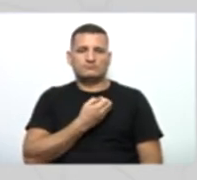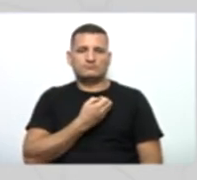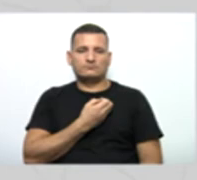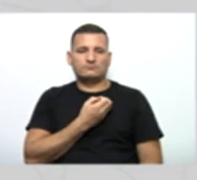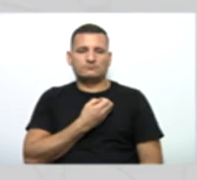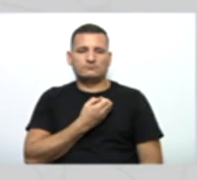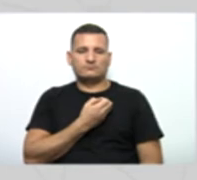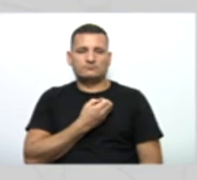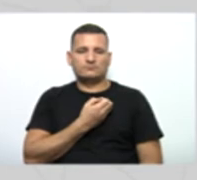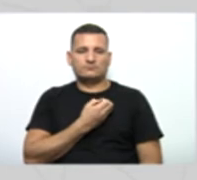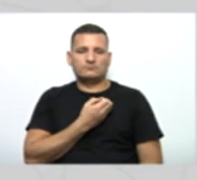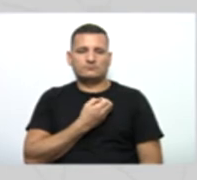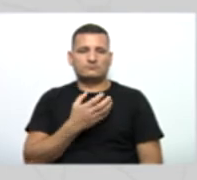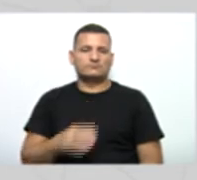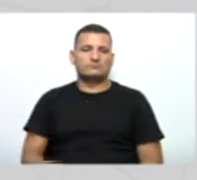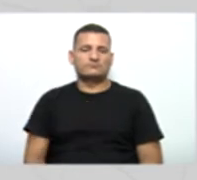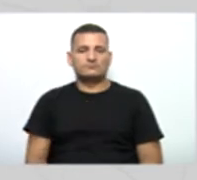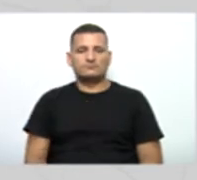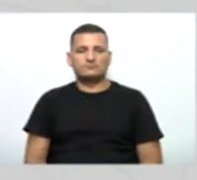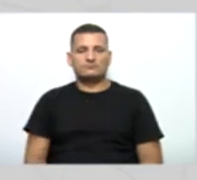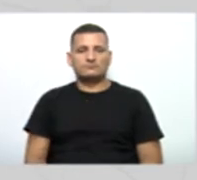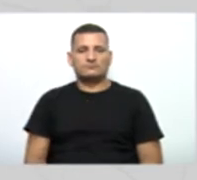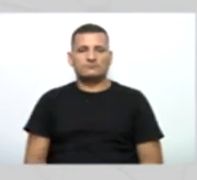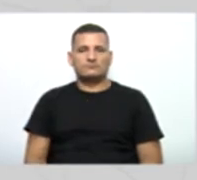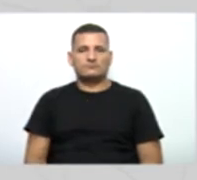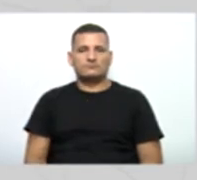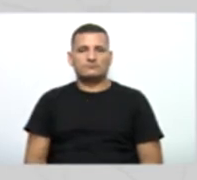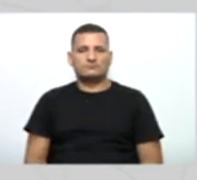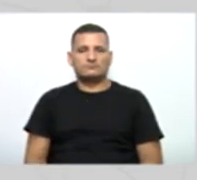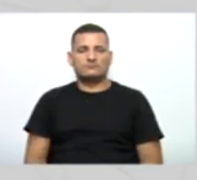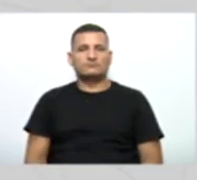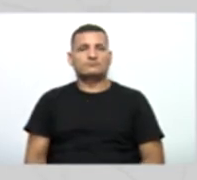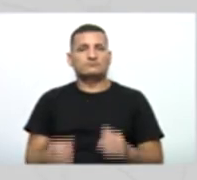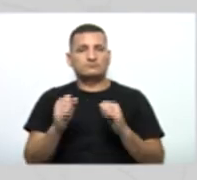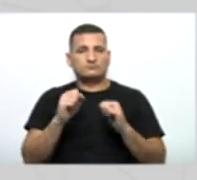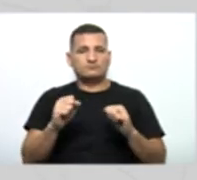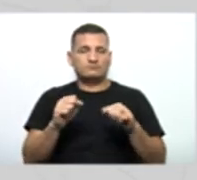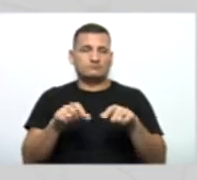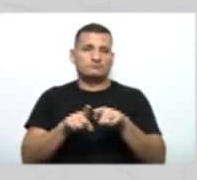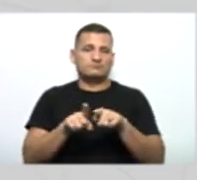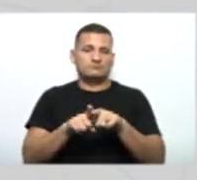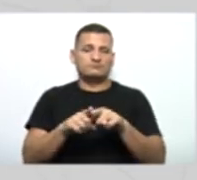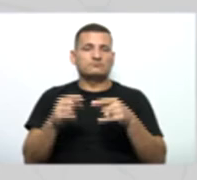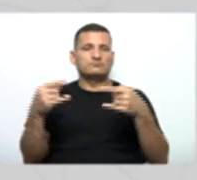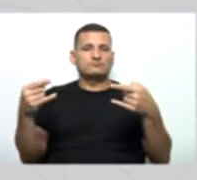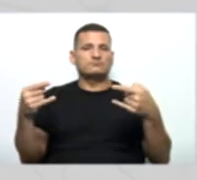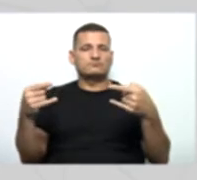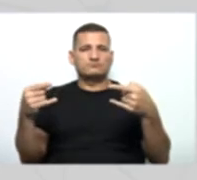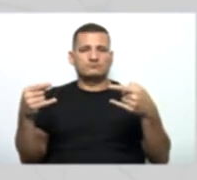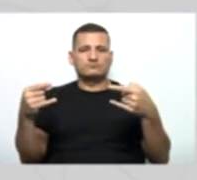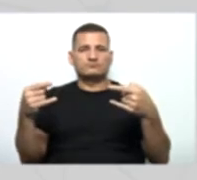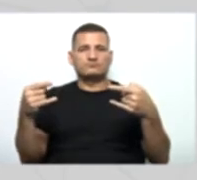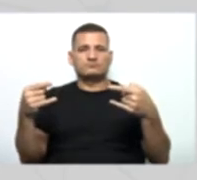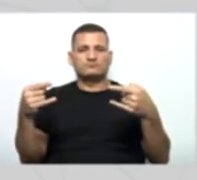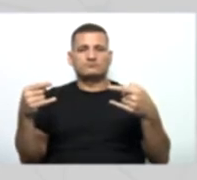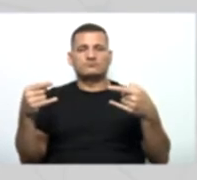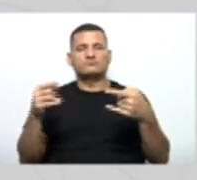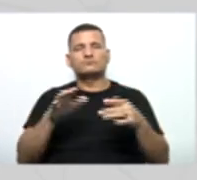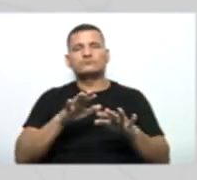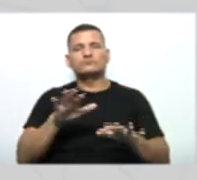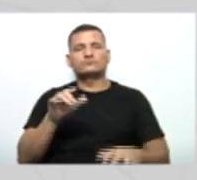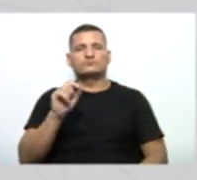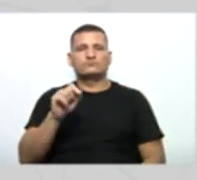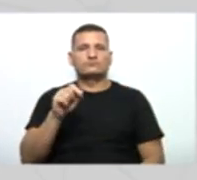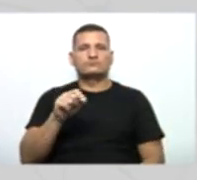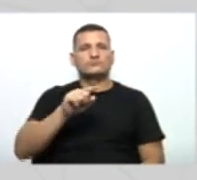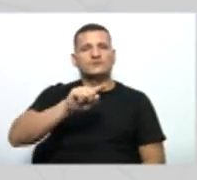só valores do tipo texto. Mas nós poderíamos ter também uma lista com valor do tipo, com valores somente do tipo real, com